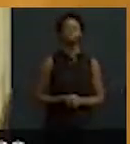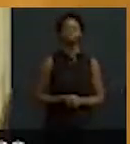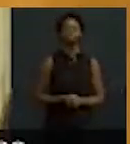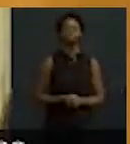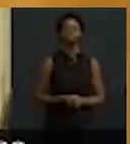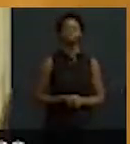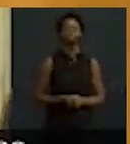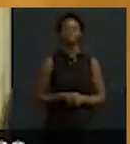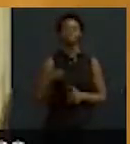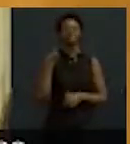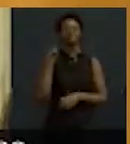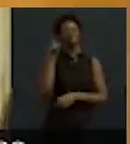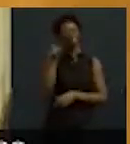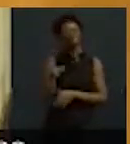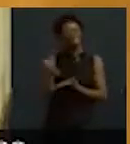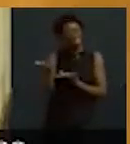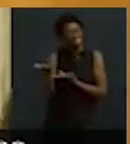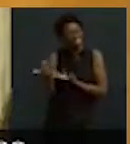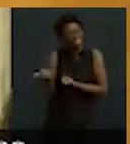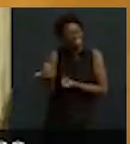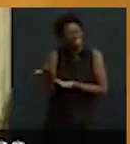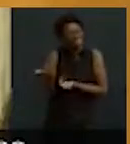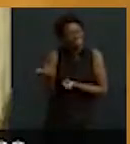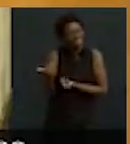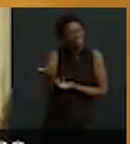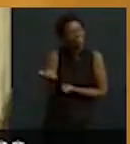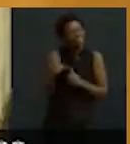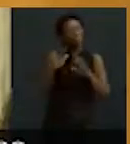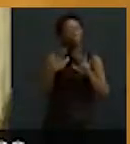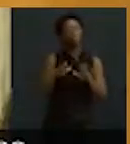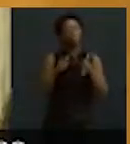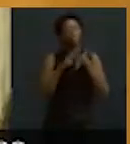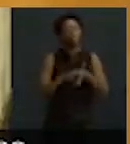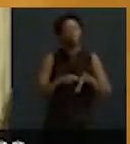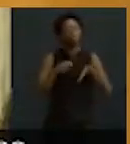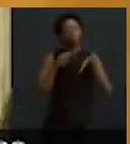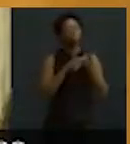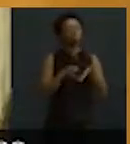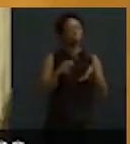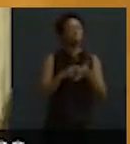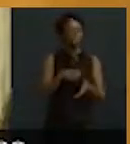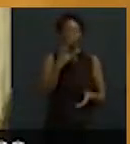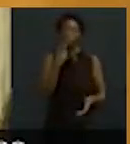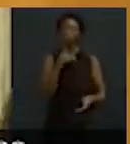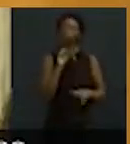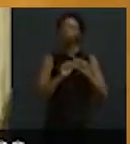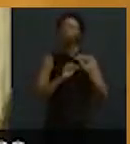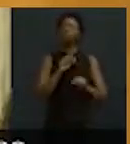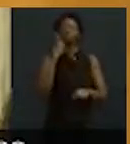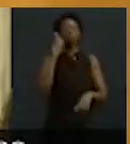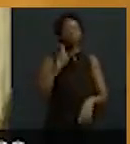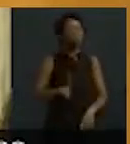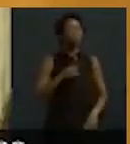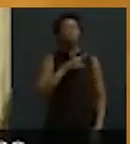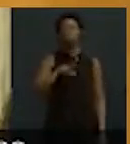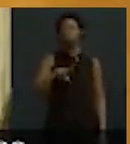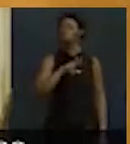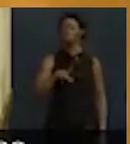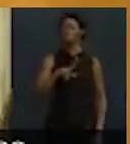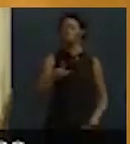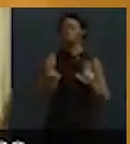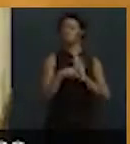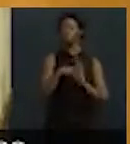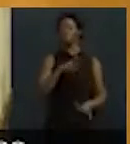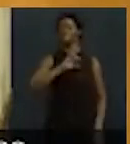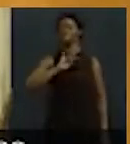da juventude, o nosso agraciado já defendia a premissa de que o direito não existe somente